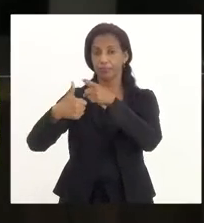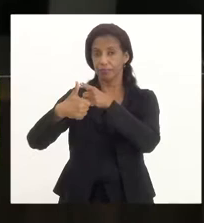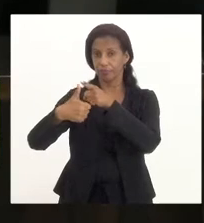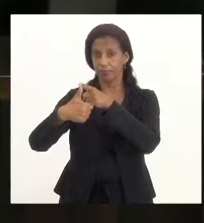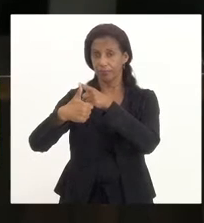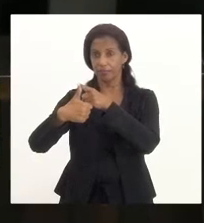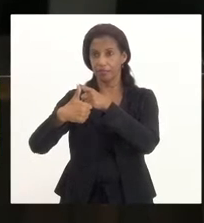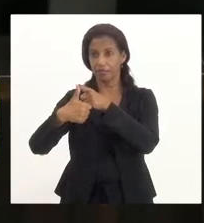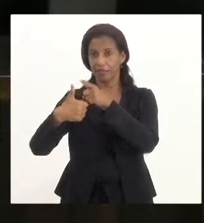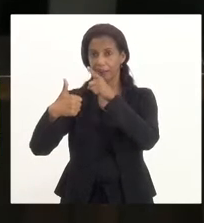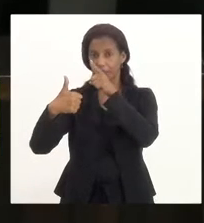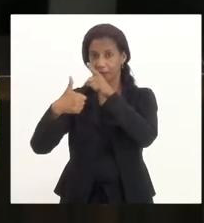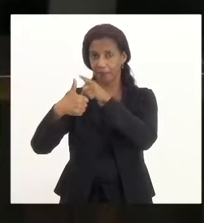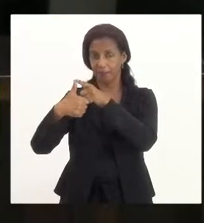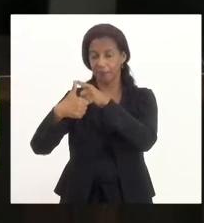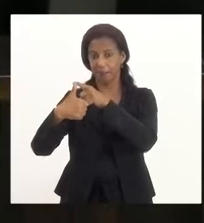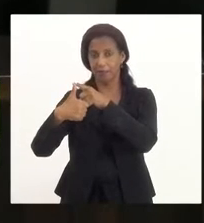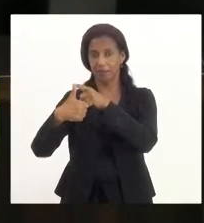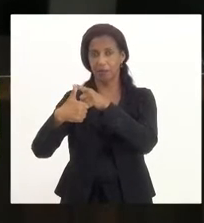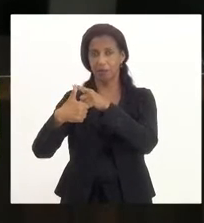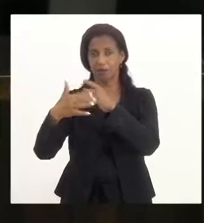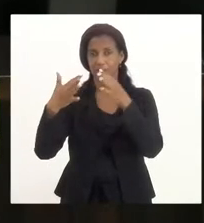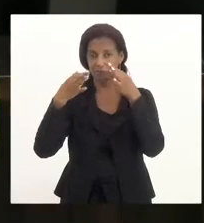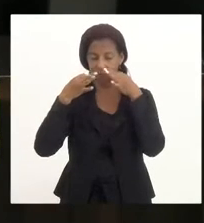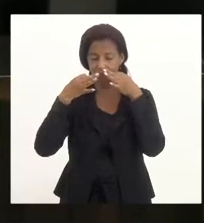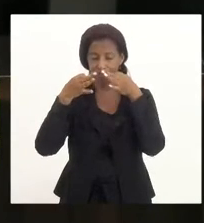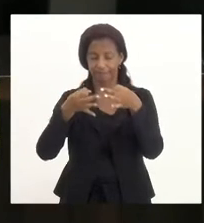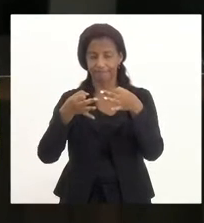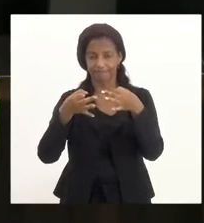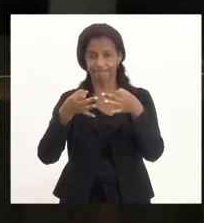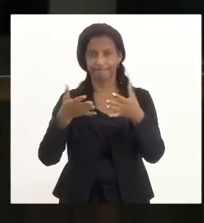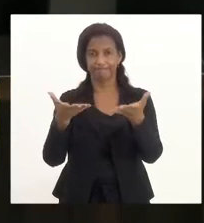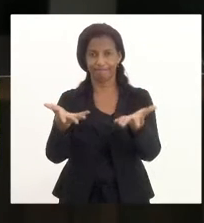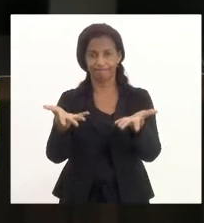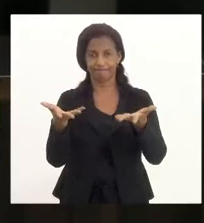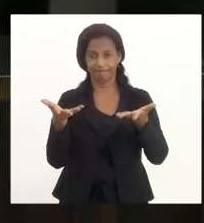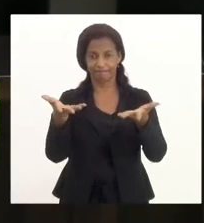o primeiro ponto que eu queria chamar atenção